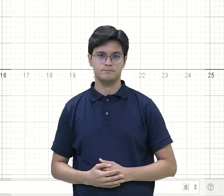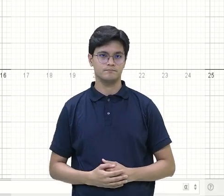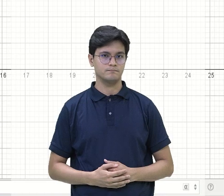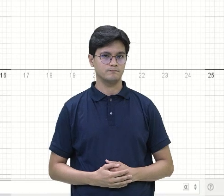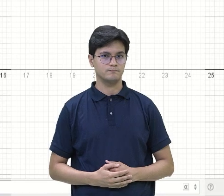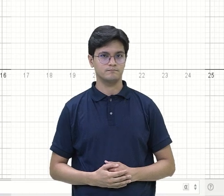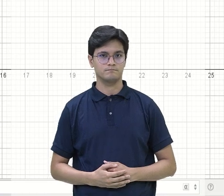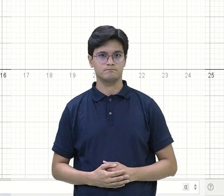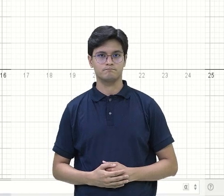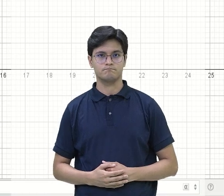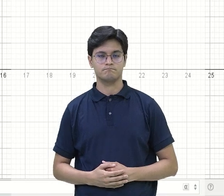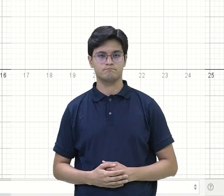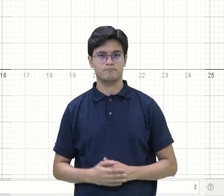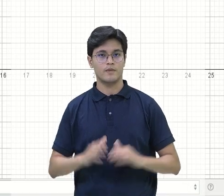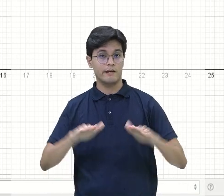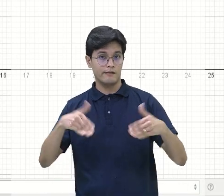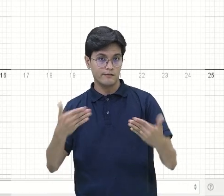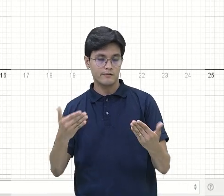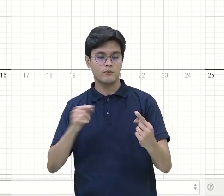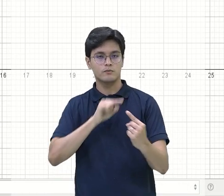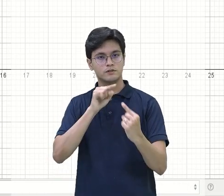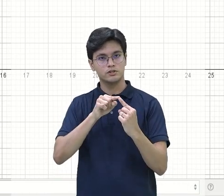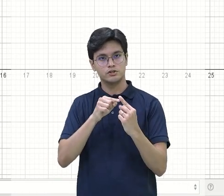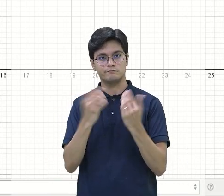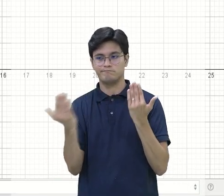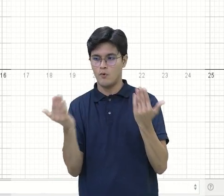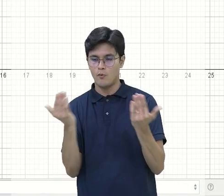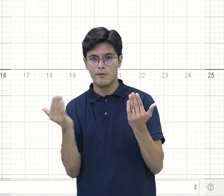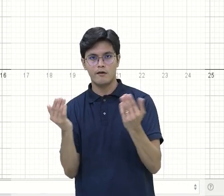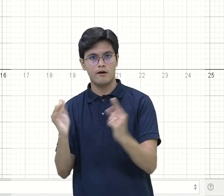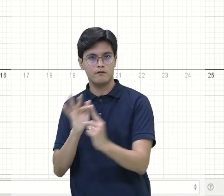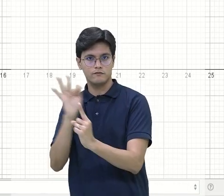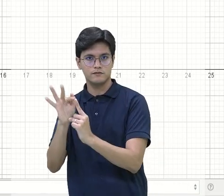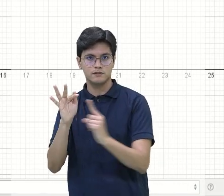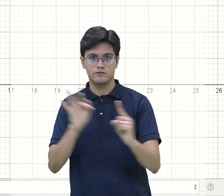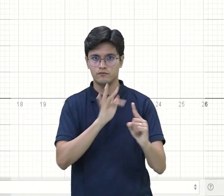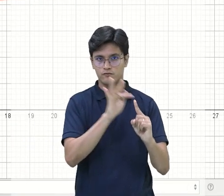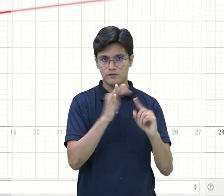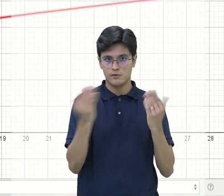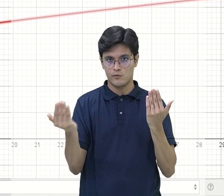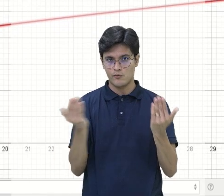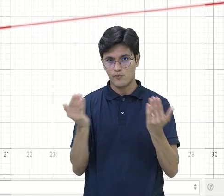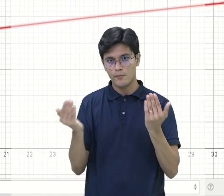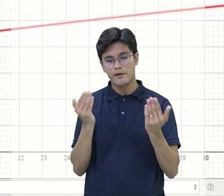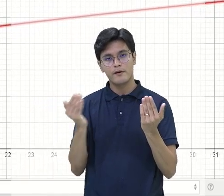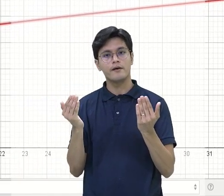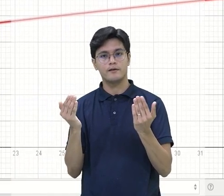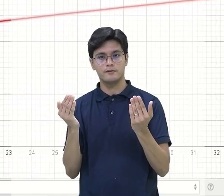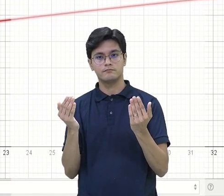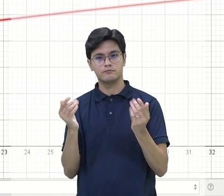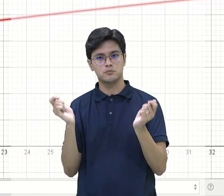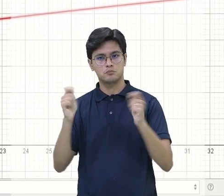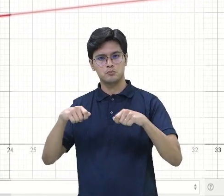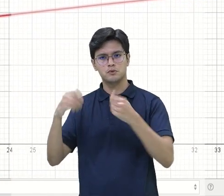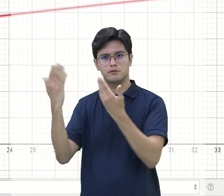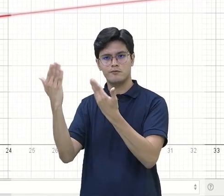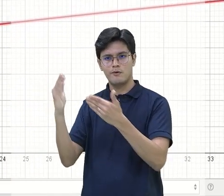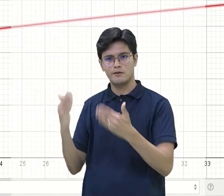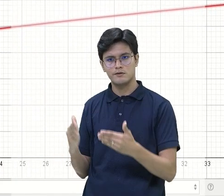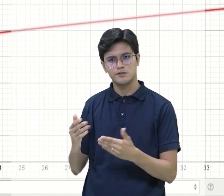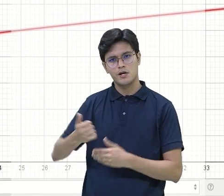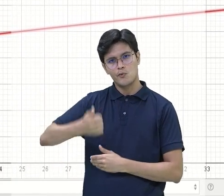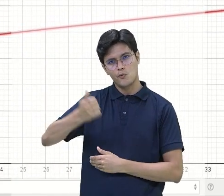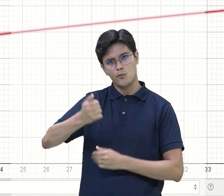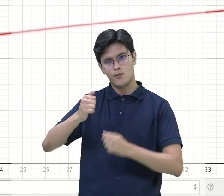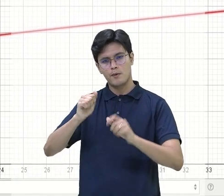Então, para a gente comparar as duas funções, a gente vai analisar aqui, ó, o primeiro quadrante,